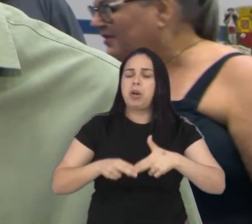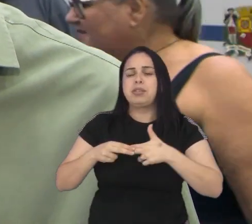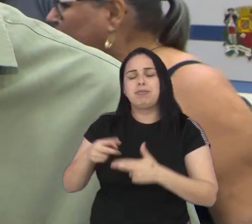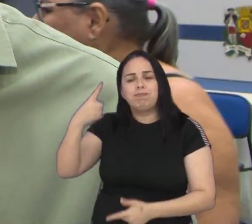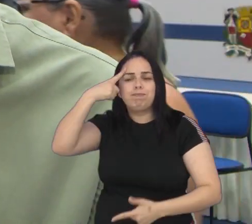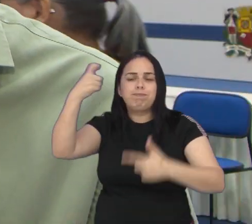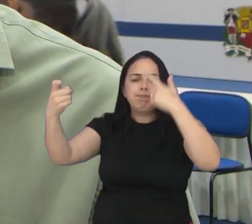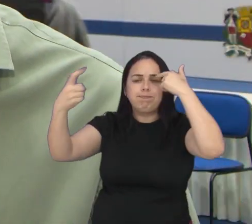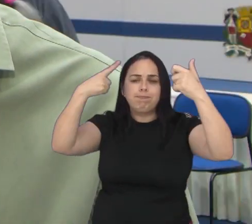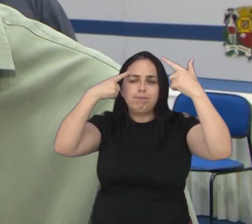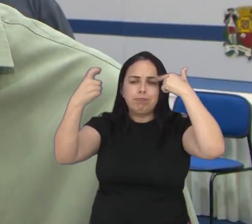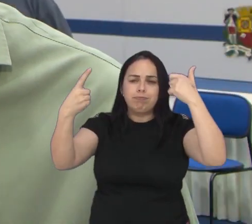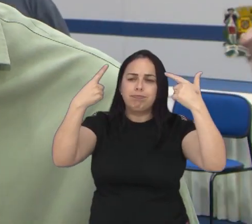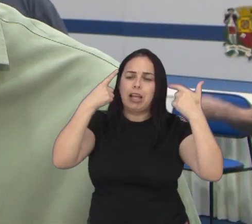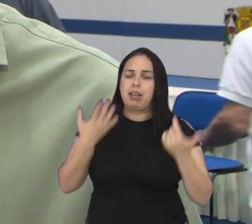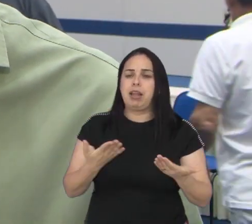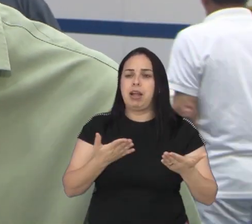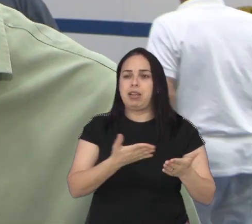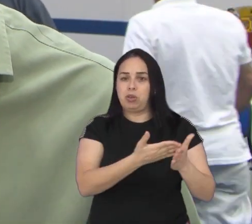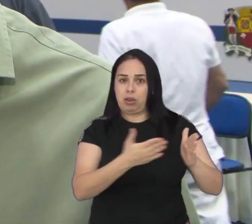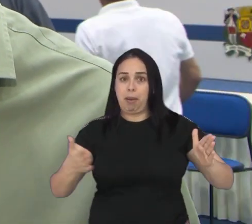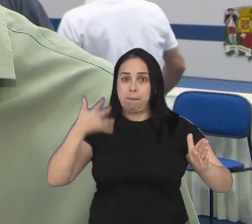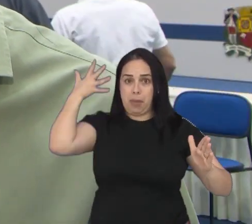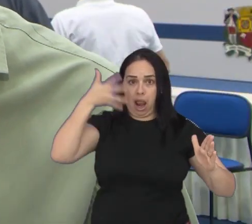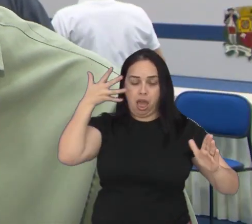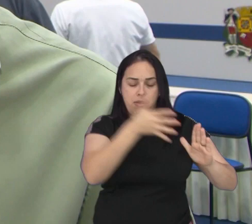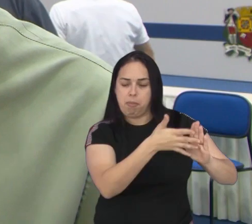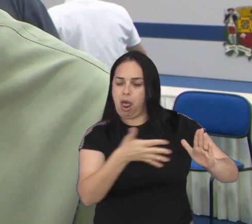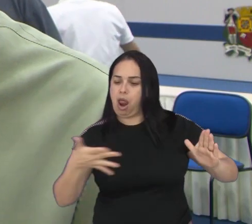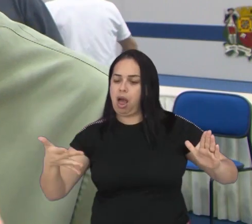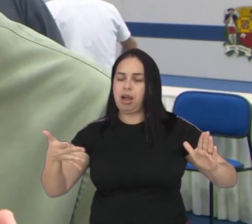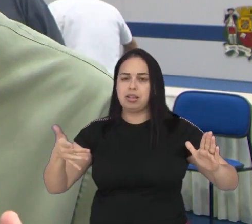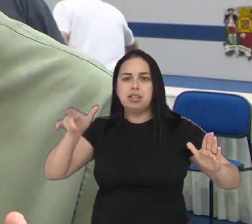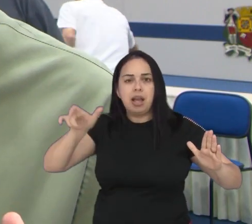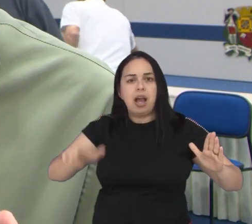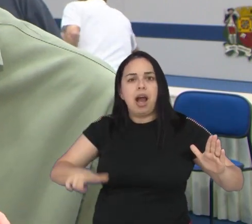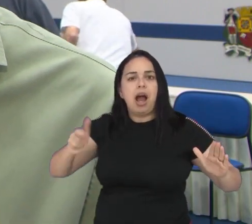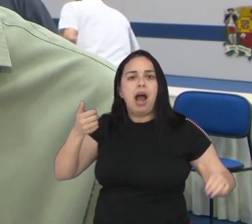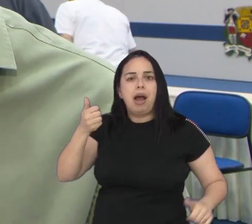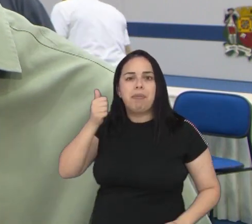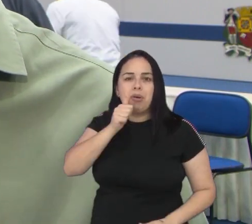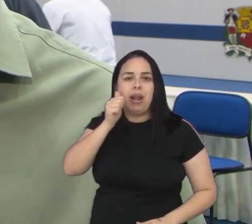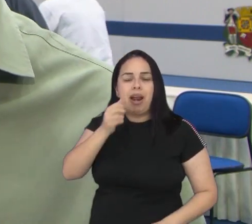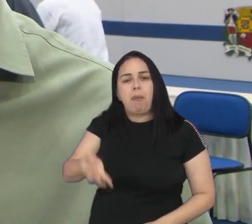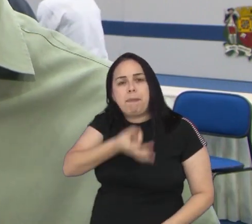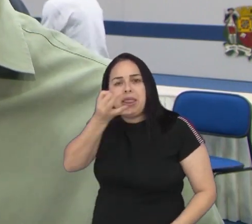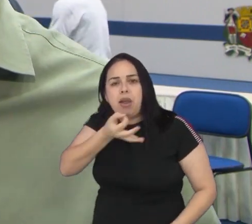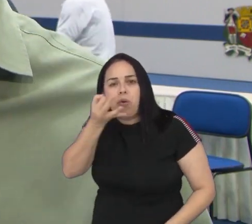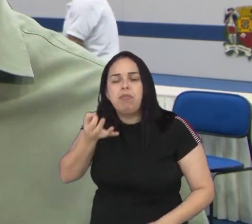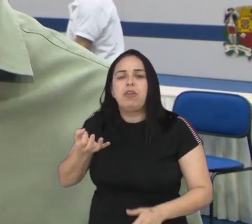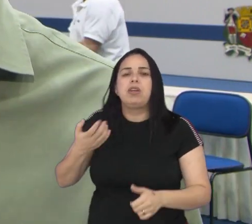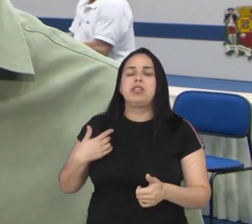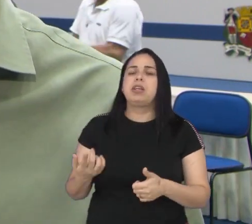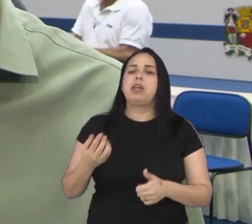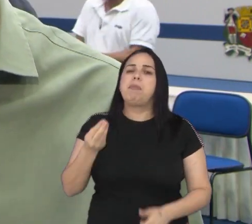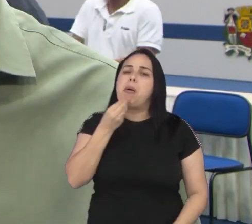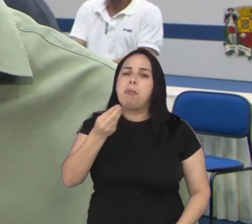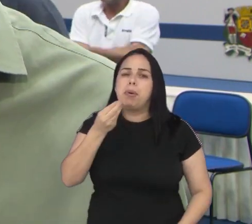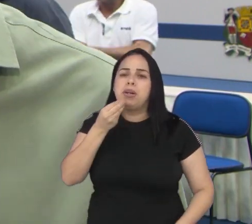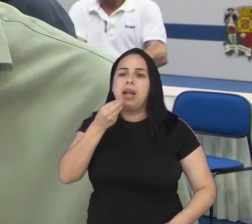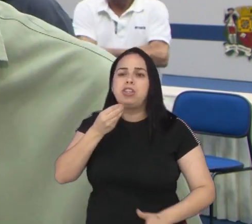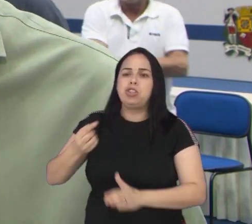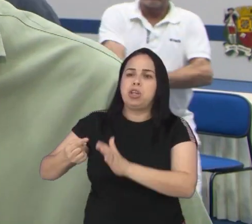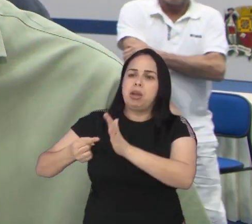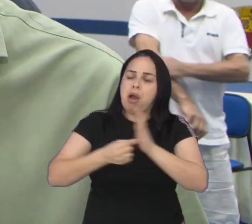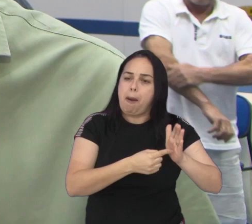ter mais ideias. No final, agora a moça deu de se expandir, de se abrir um leque maior para fazer o